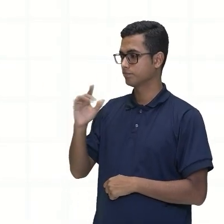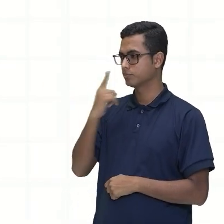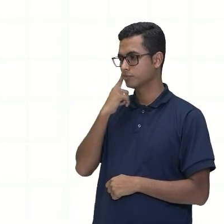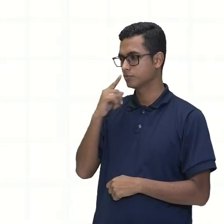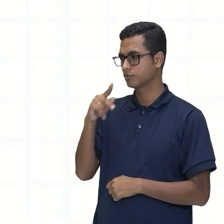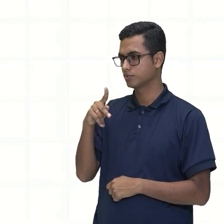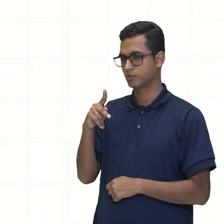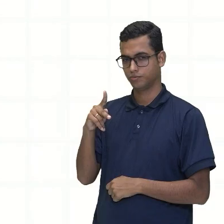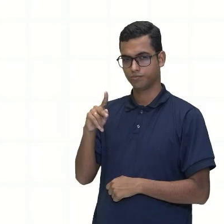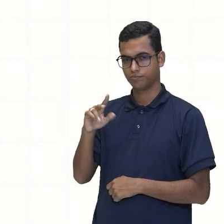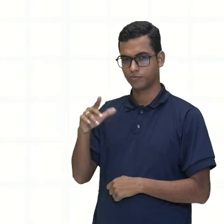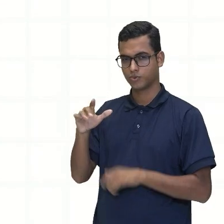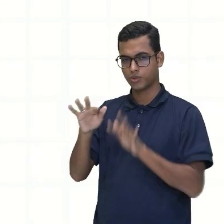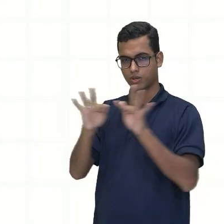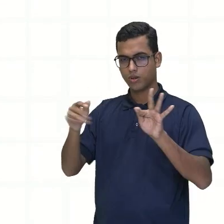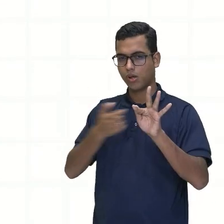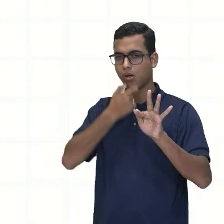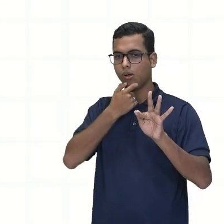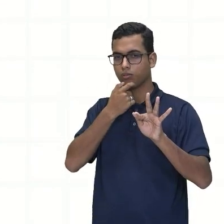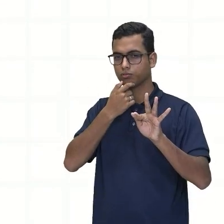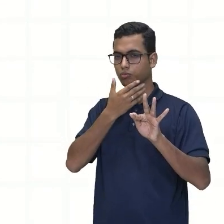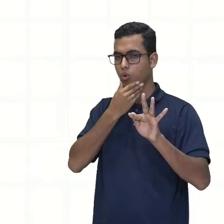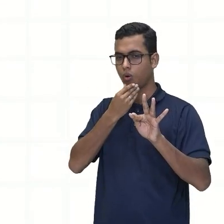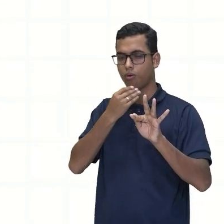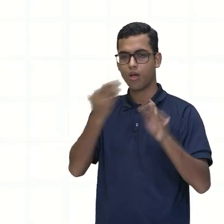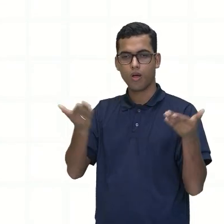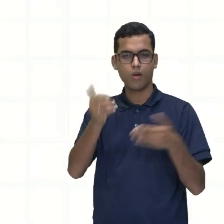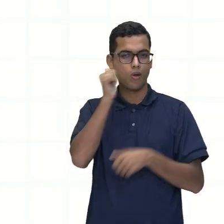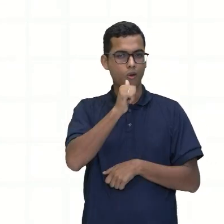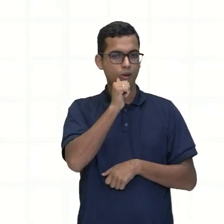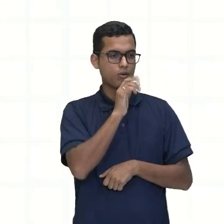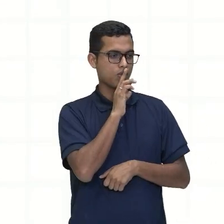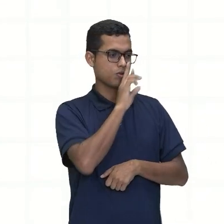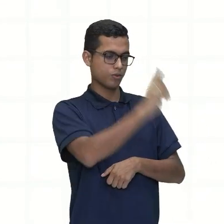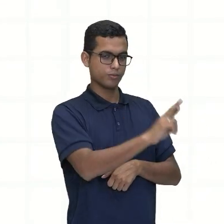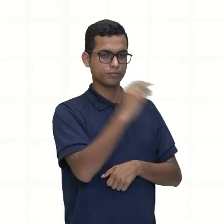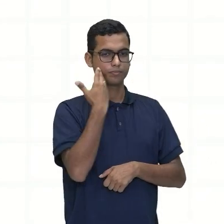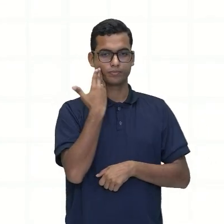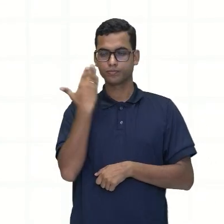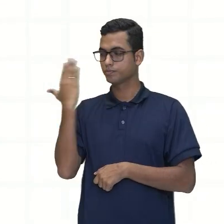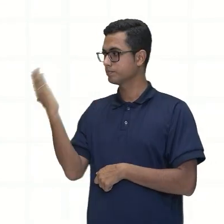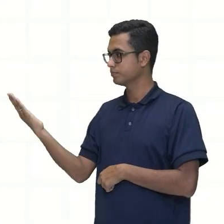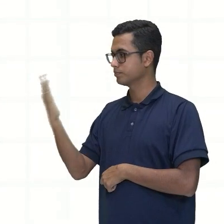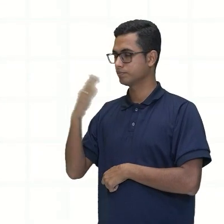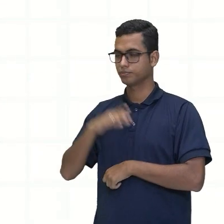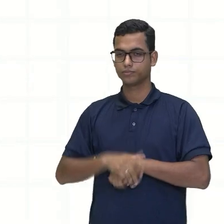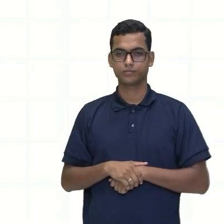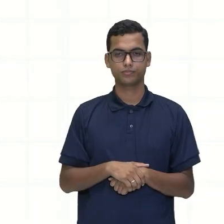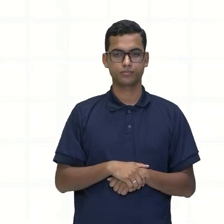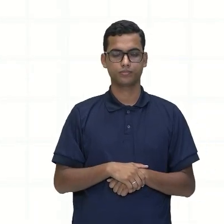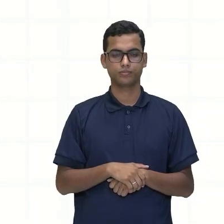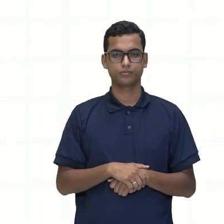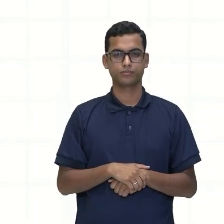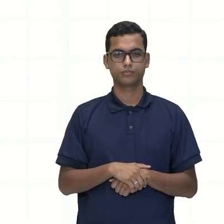I can't go the party tonight. Eu não posso, olha só, se can, o verbo modal